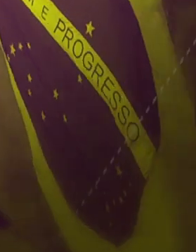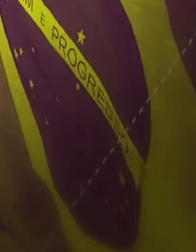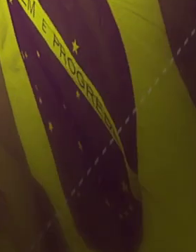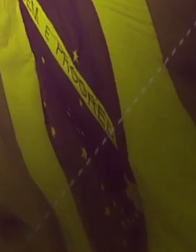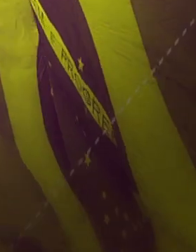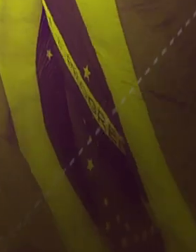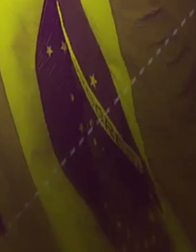E